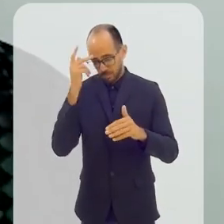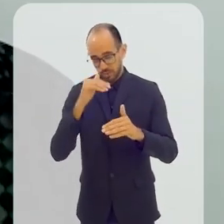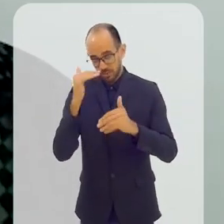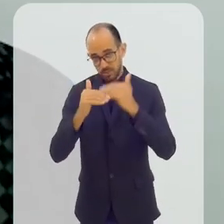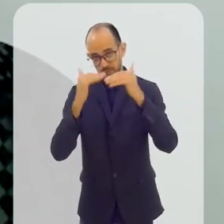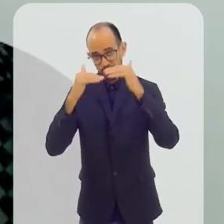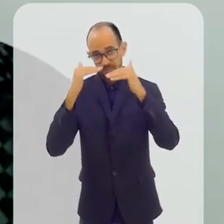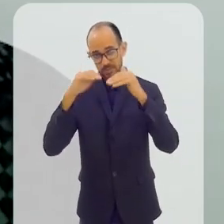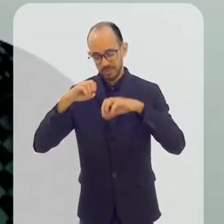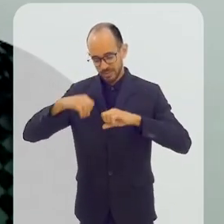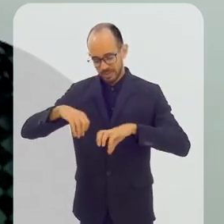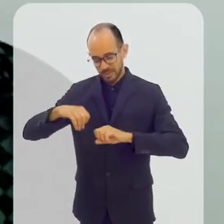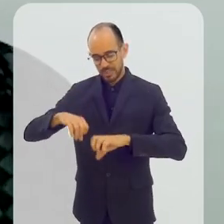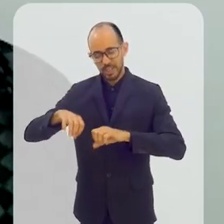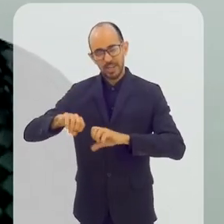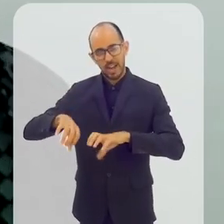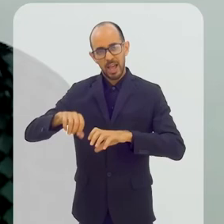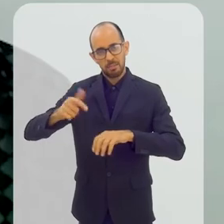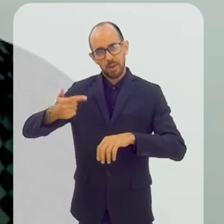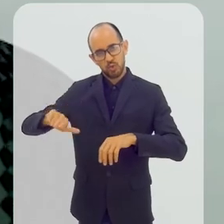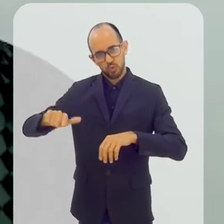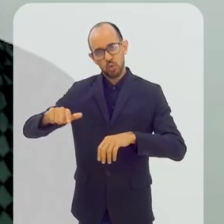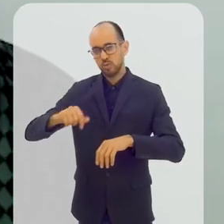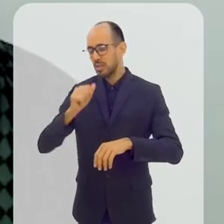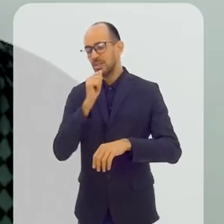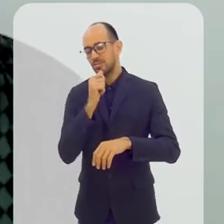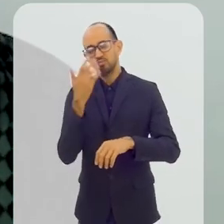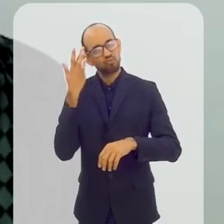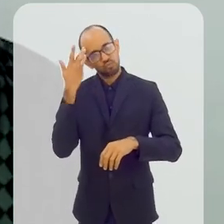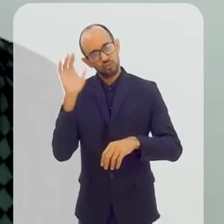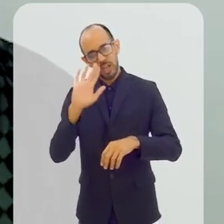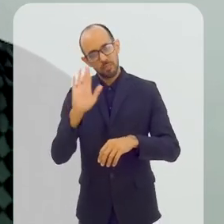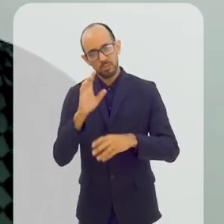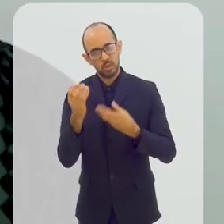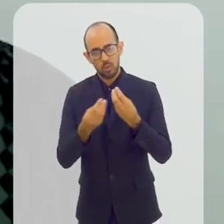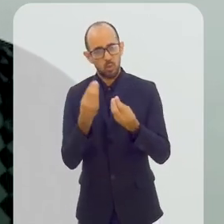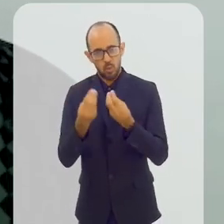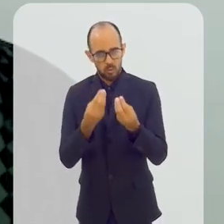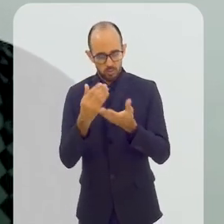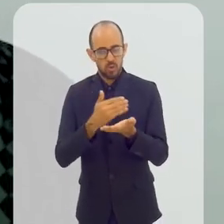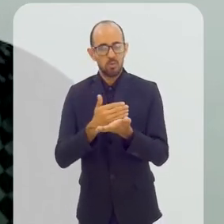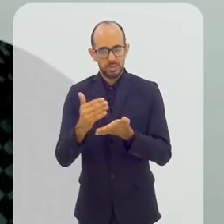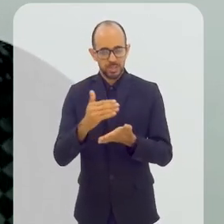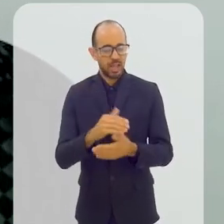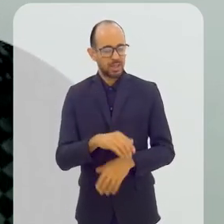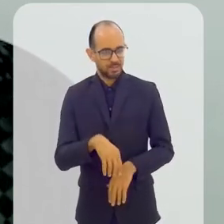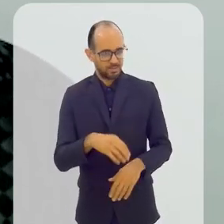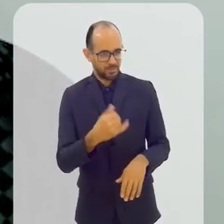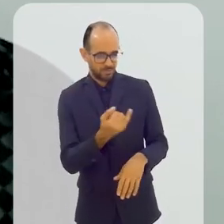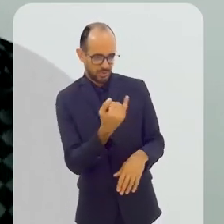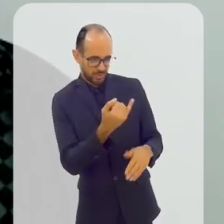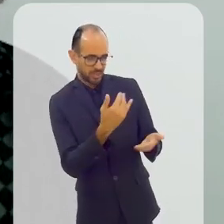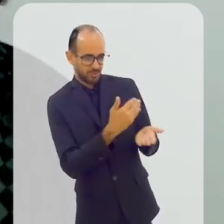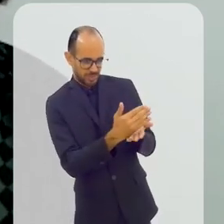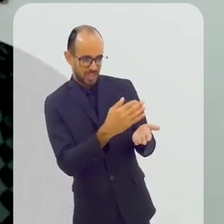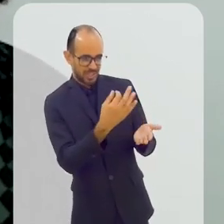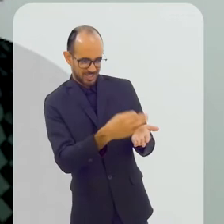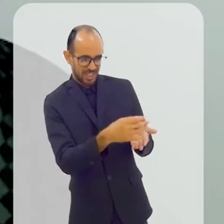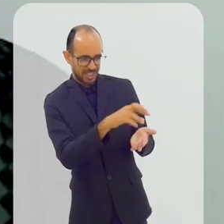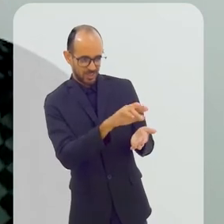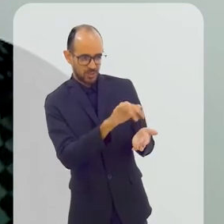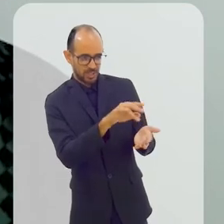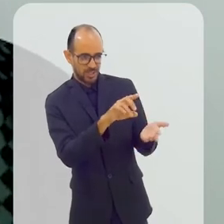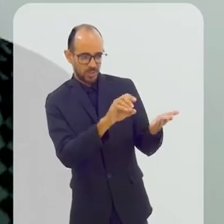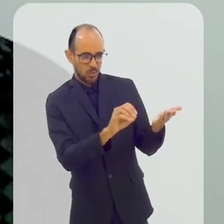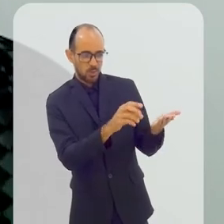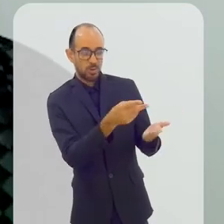frente e tem que ensinar para quem ainda está perdido sobre por onde começa. O importante é sempre começar, né, Sabatini, né, Rodrigo?